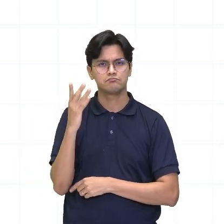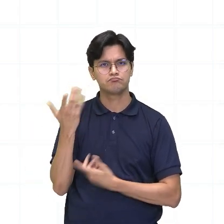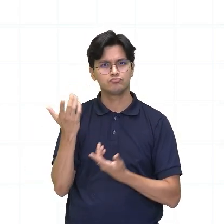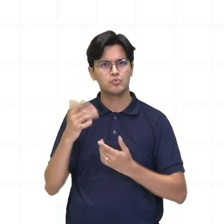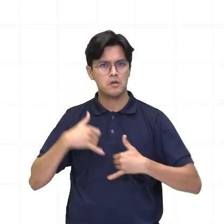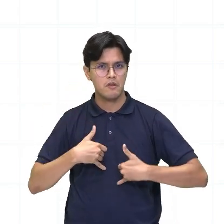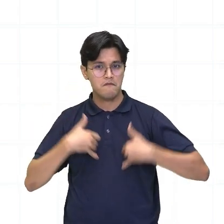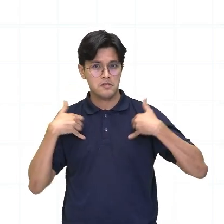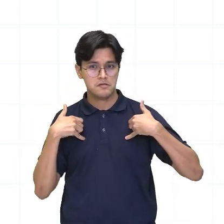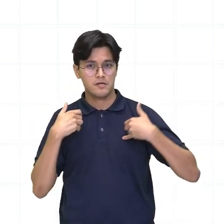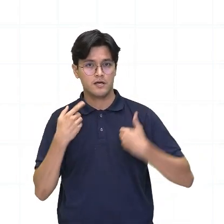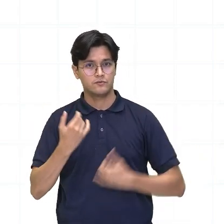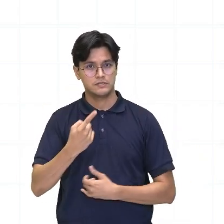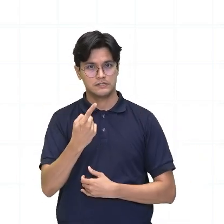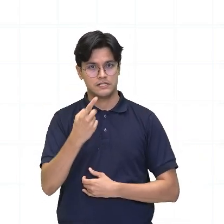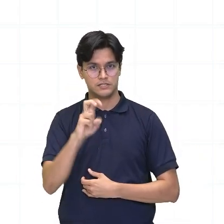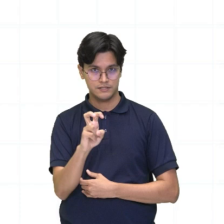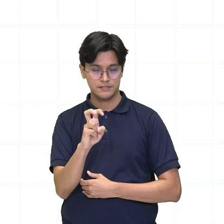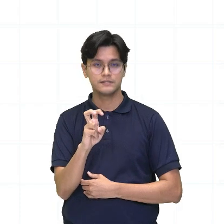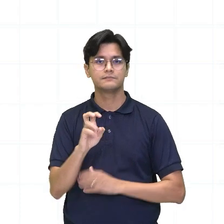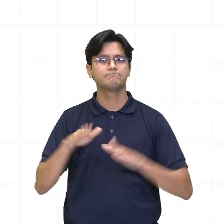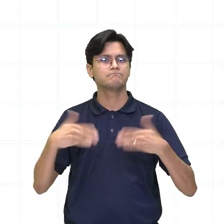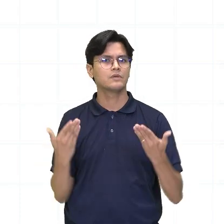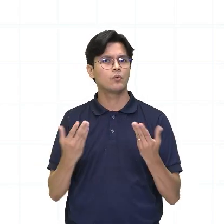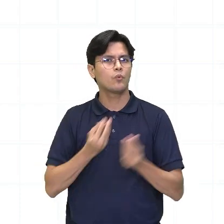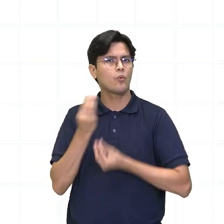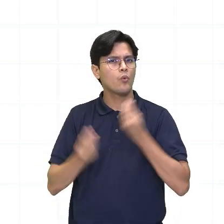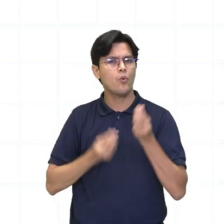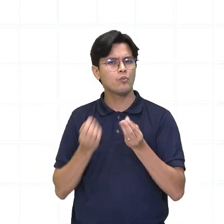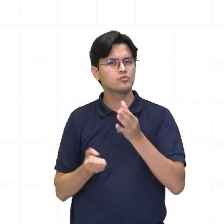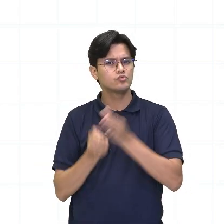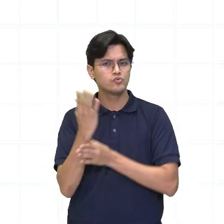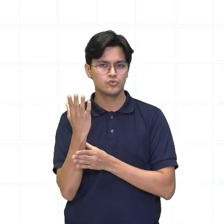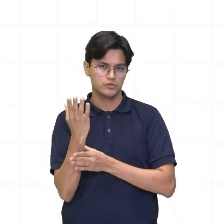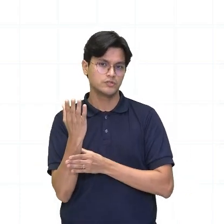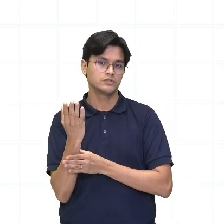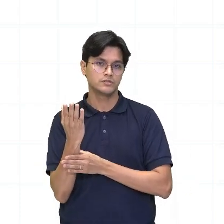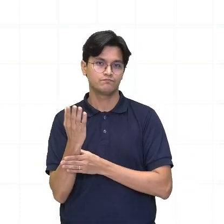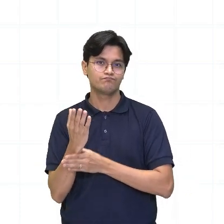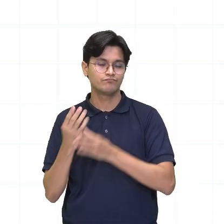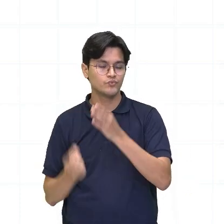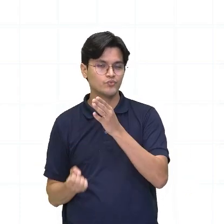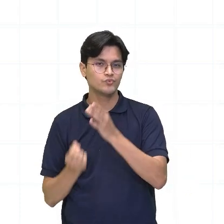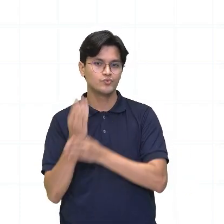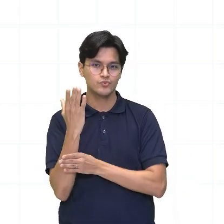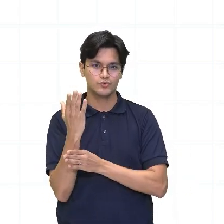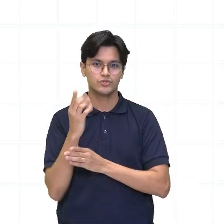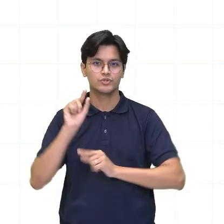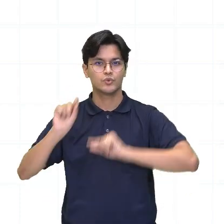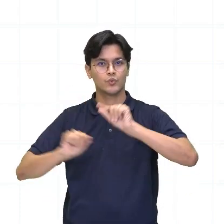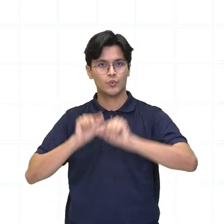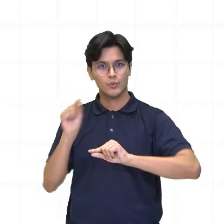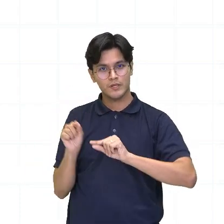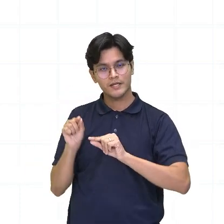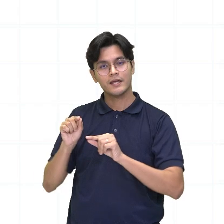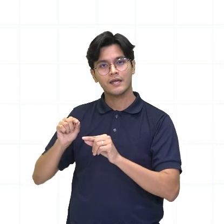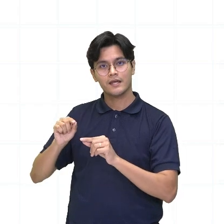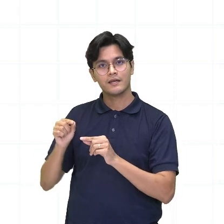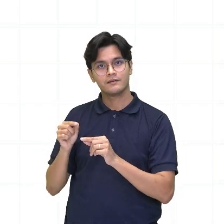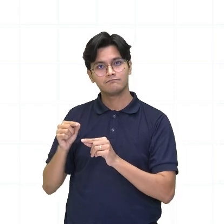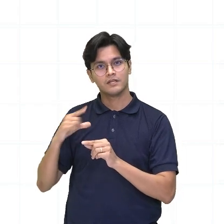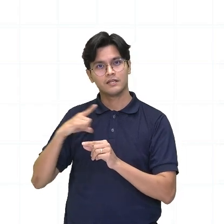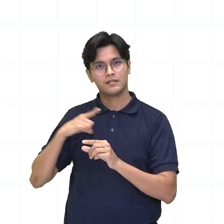como surgiu essa valsa vienense? A valsa vienense é uma dança com origem em danças tradicionais